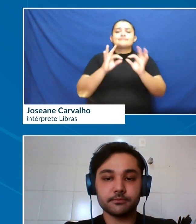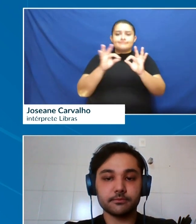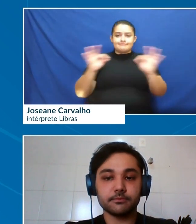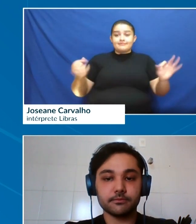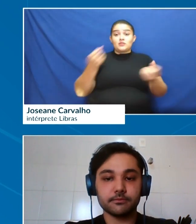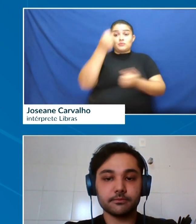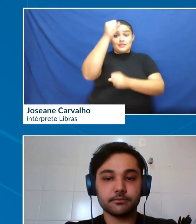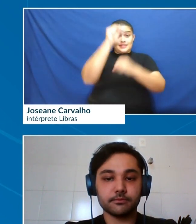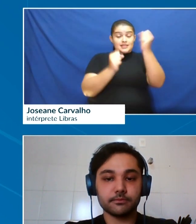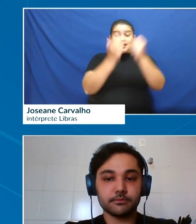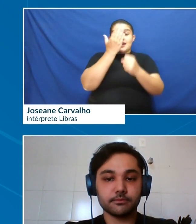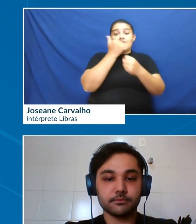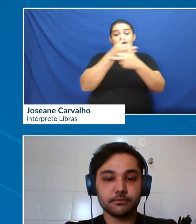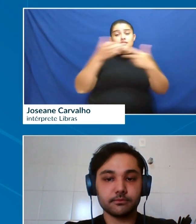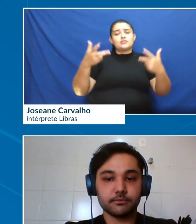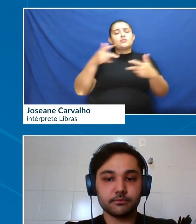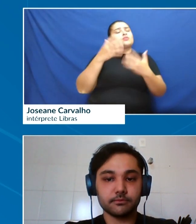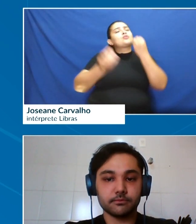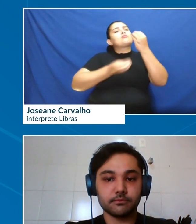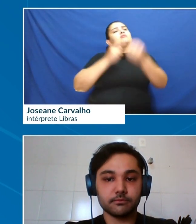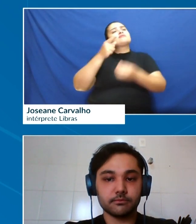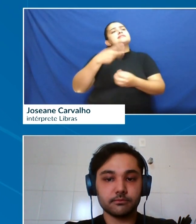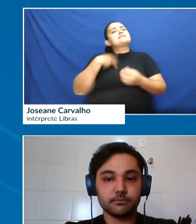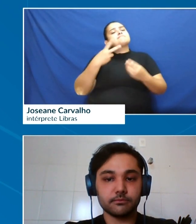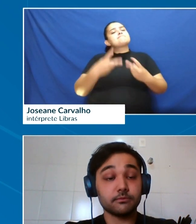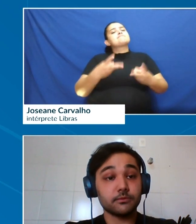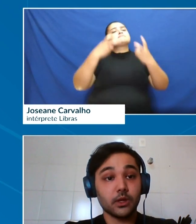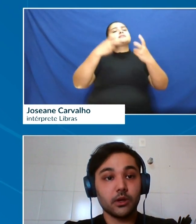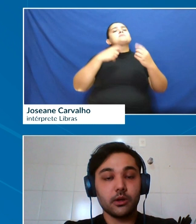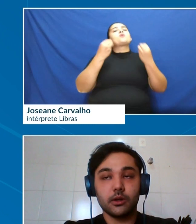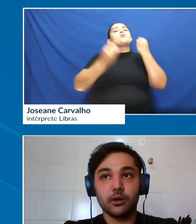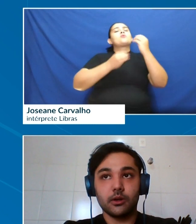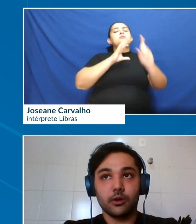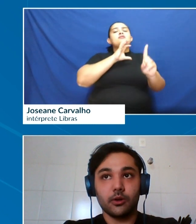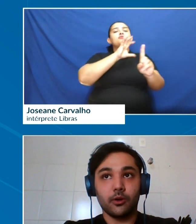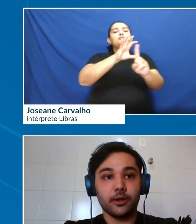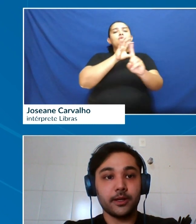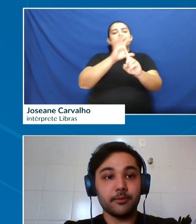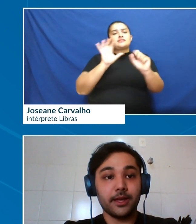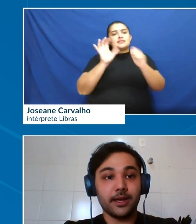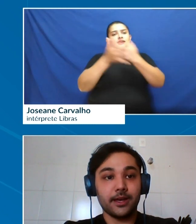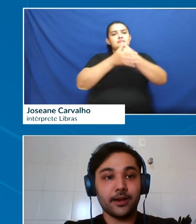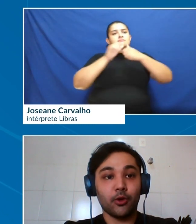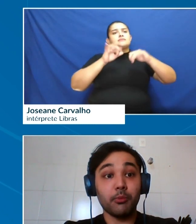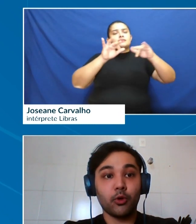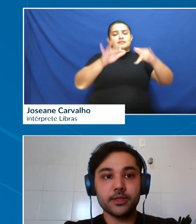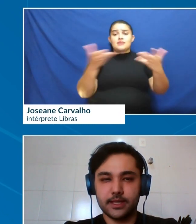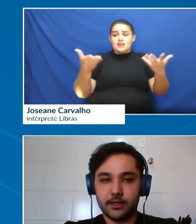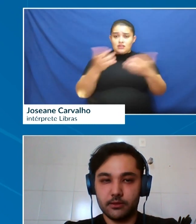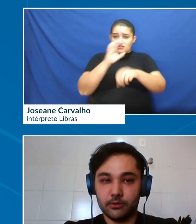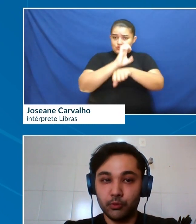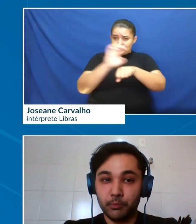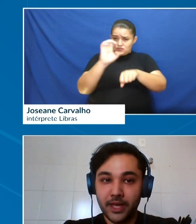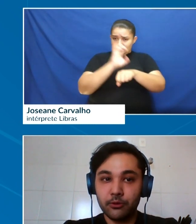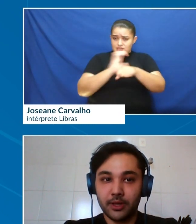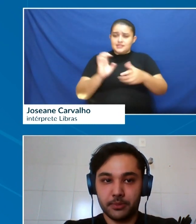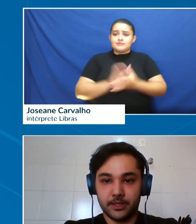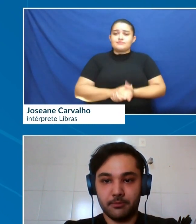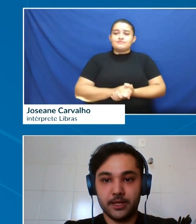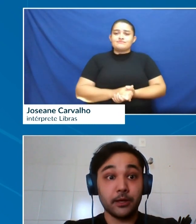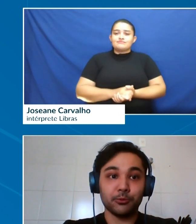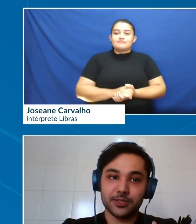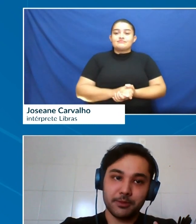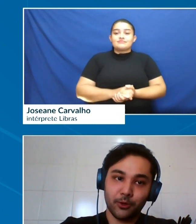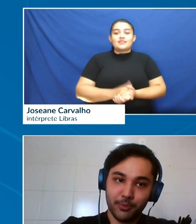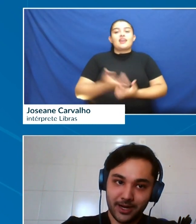que você percebeu o impacto da pandemia nesse local de estágio? Olha, como eu comecei no meio da pandemia,